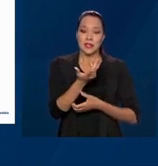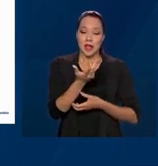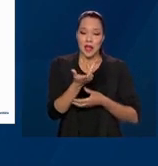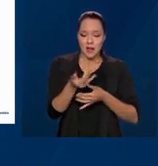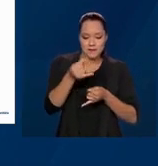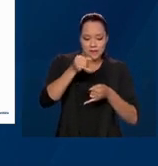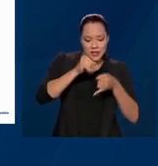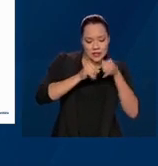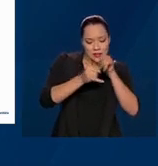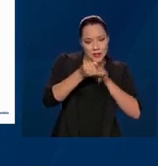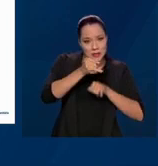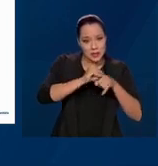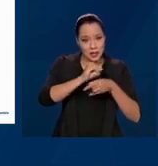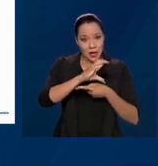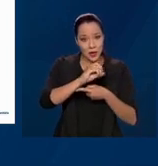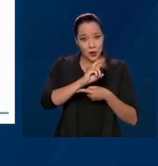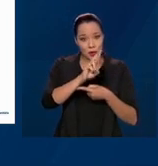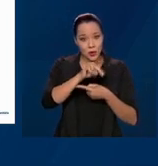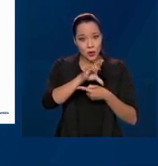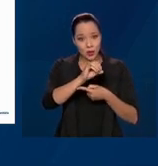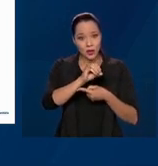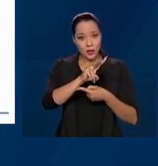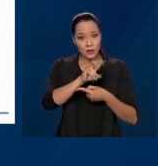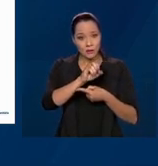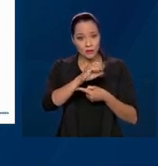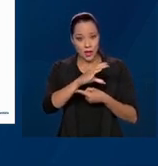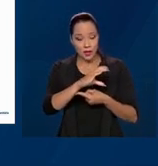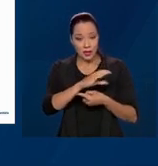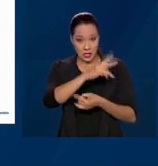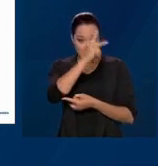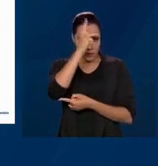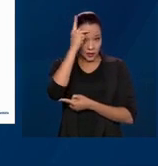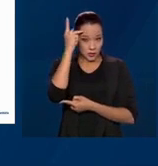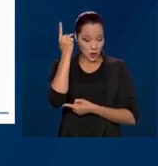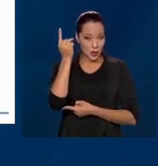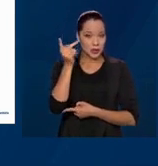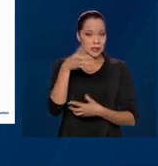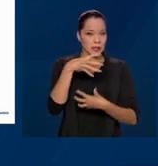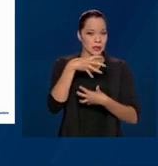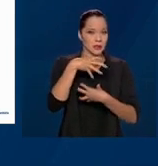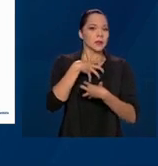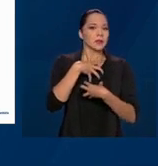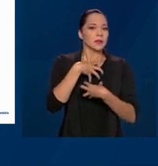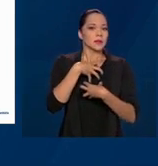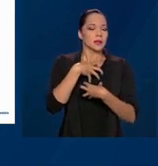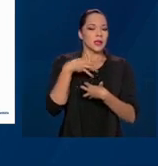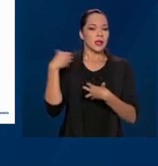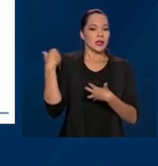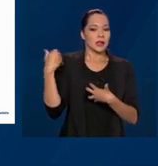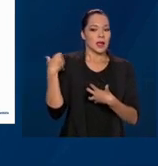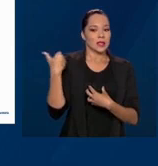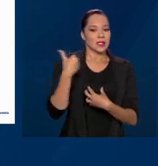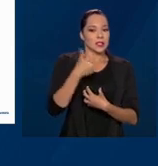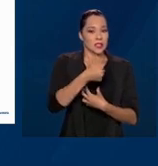a Coronavac, em indivíduos sintomáticos com 18 anos ou